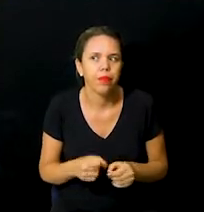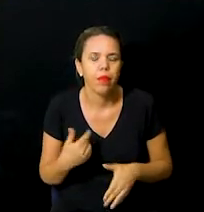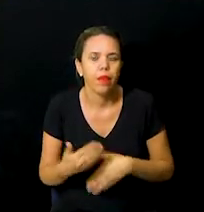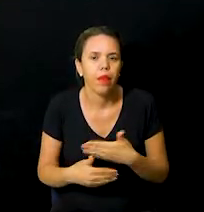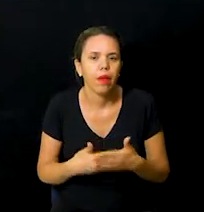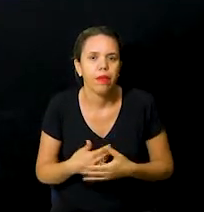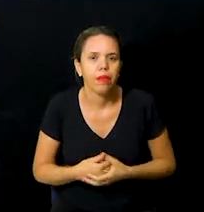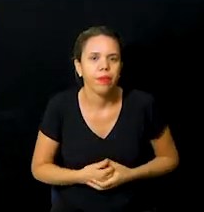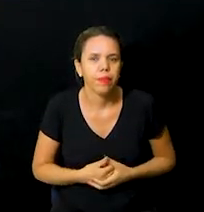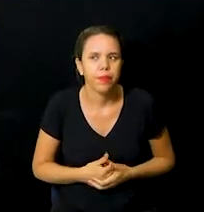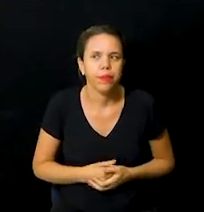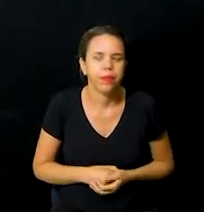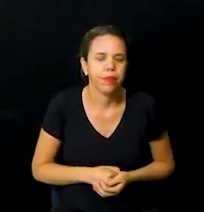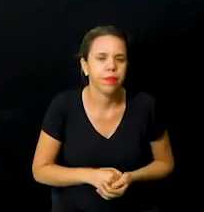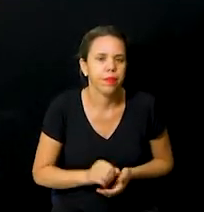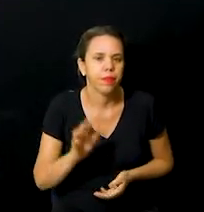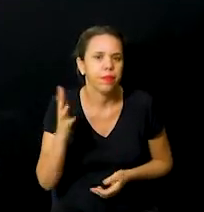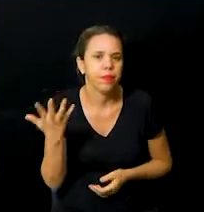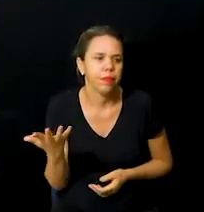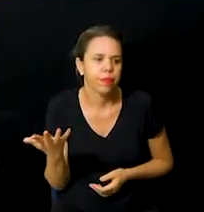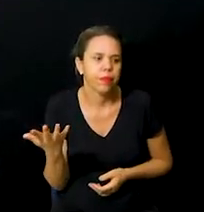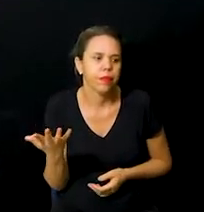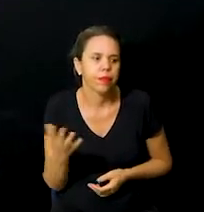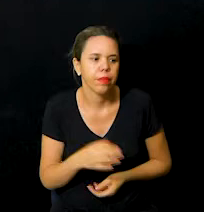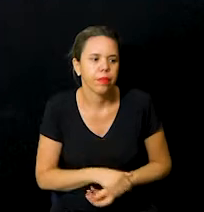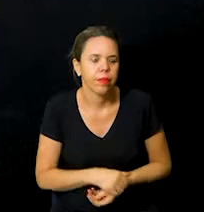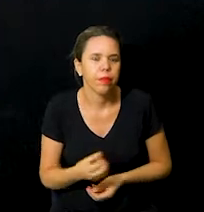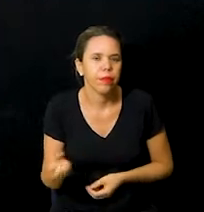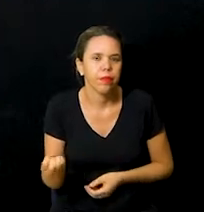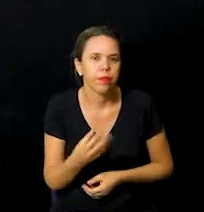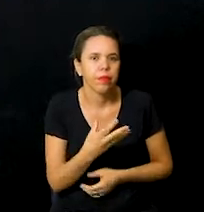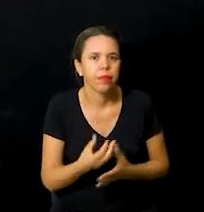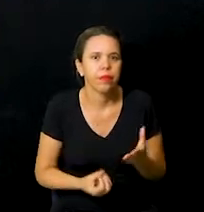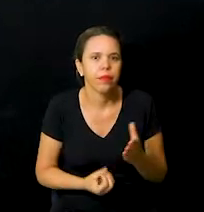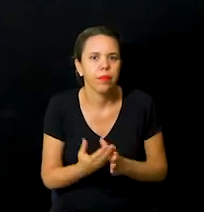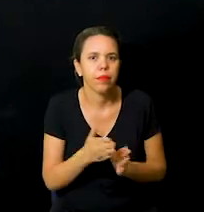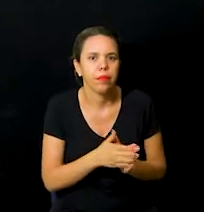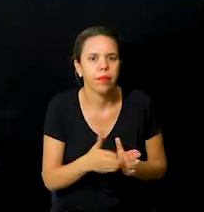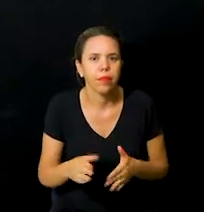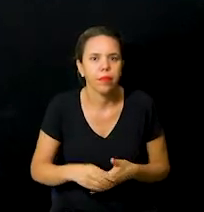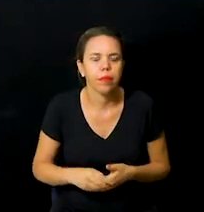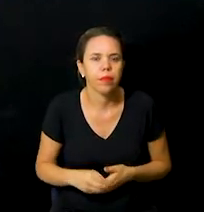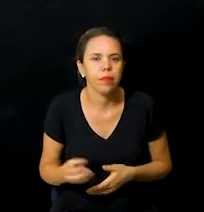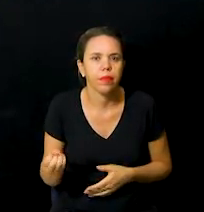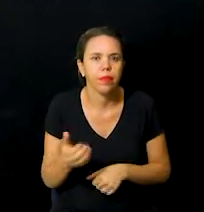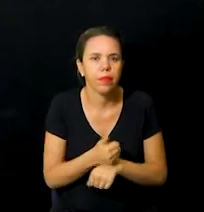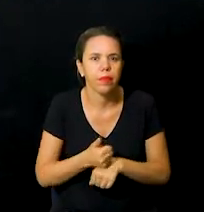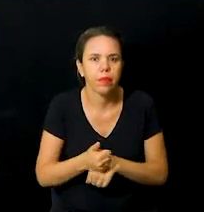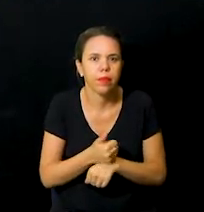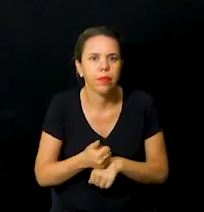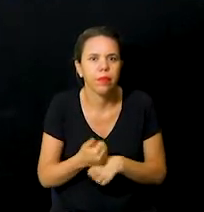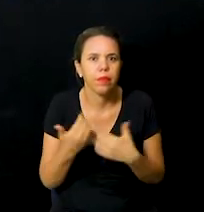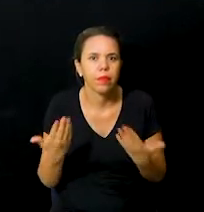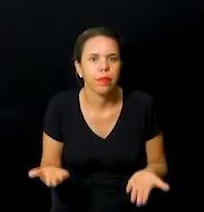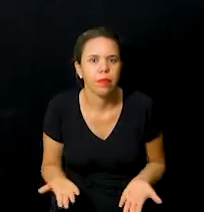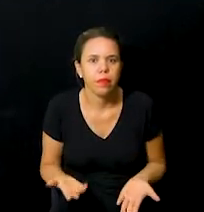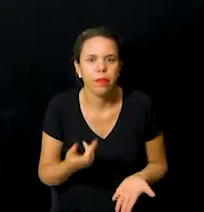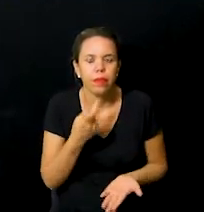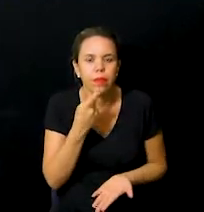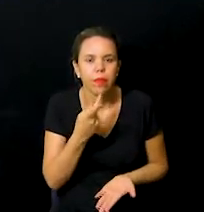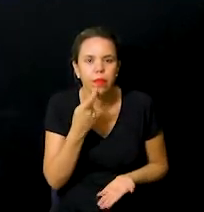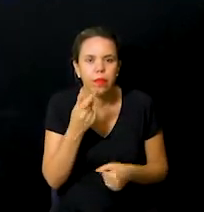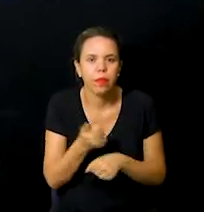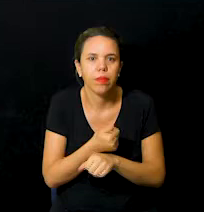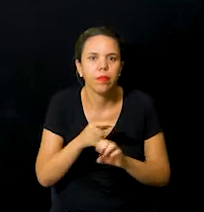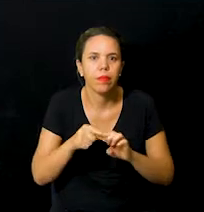a partir daí, de repente, surgir novas criatividades, novas áreas. Enfim, eu falo